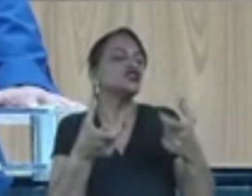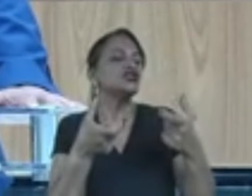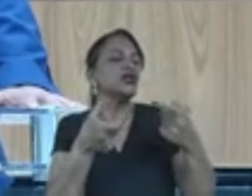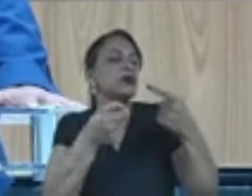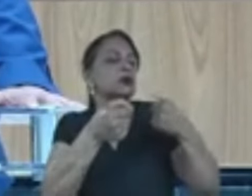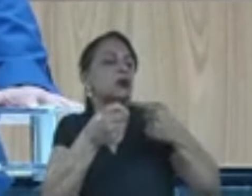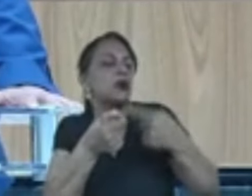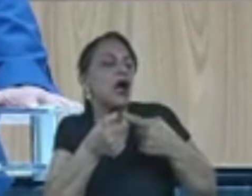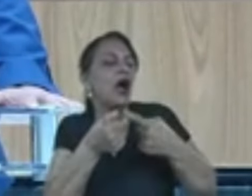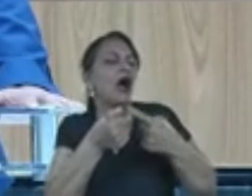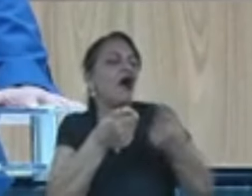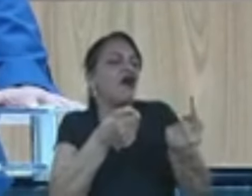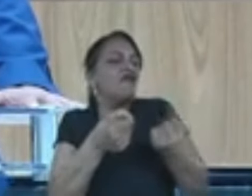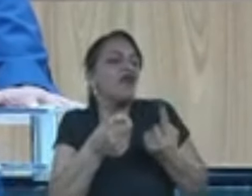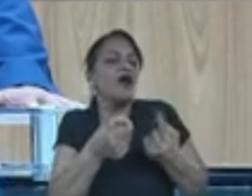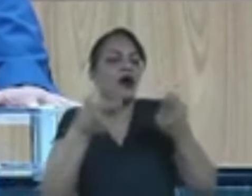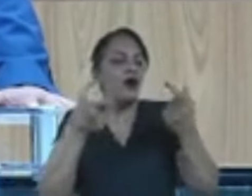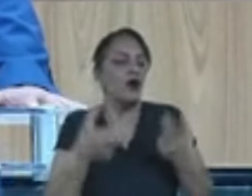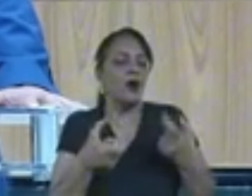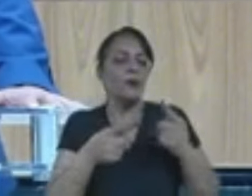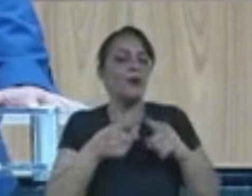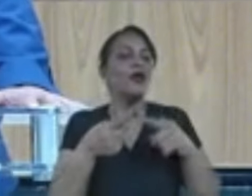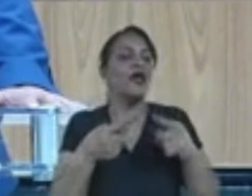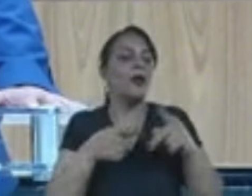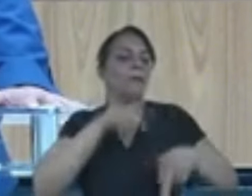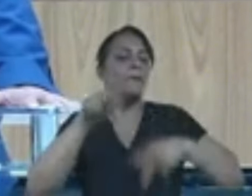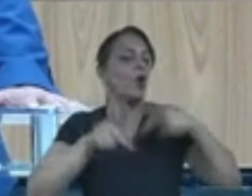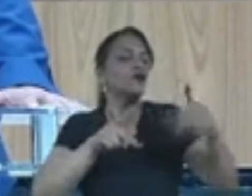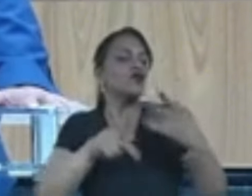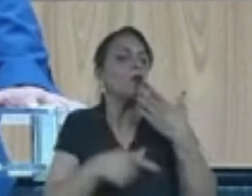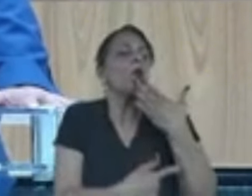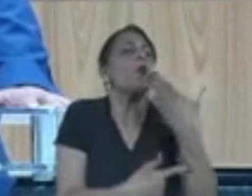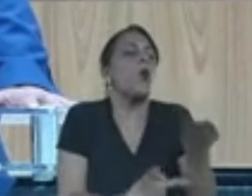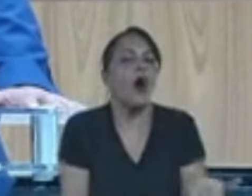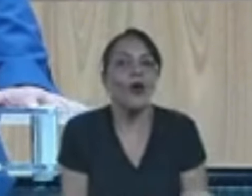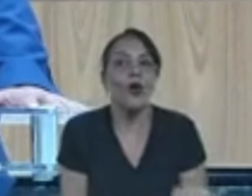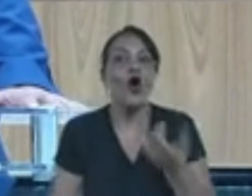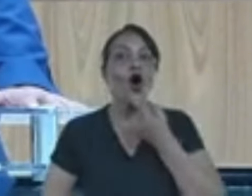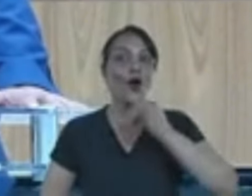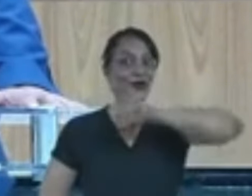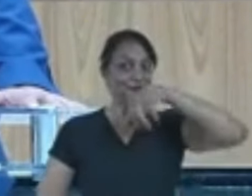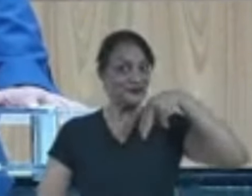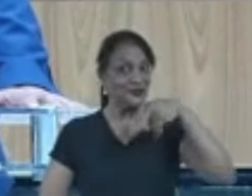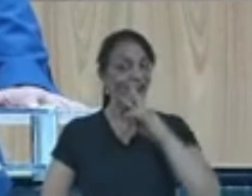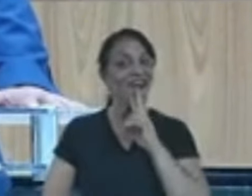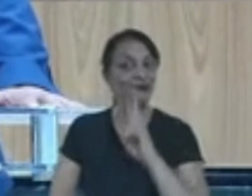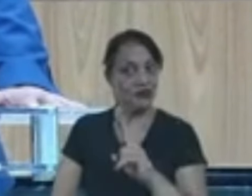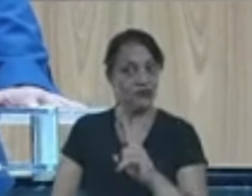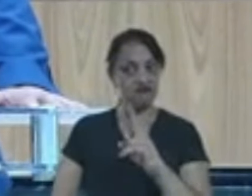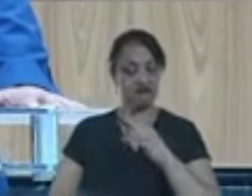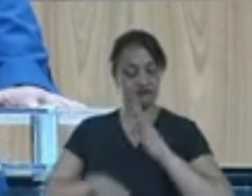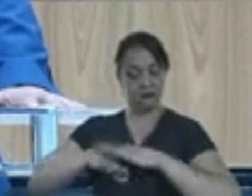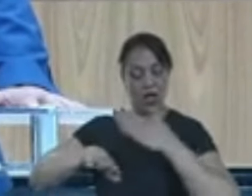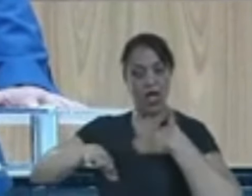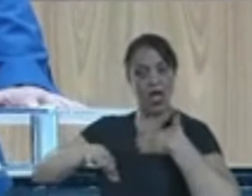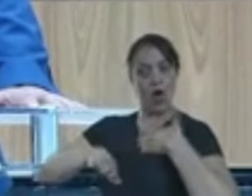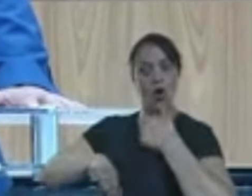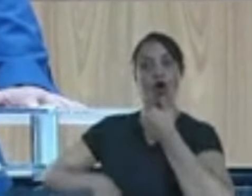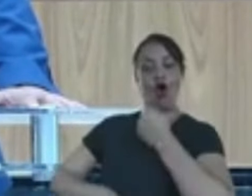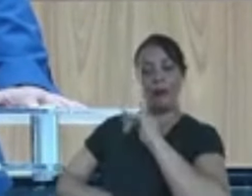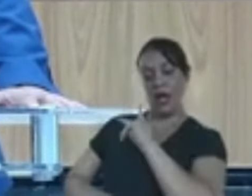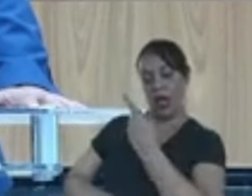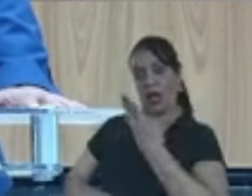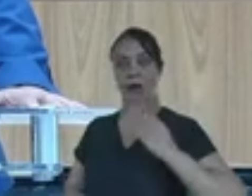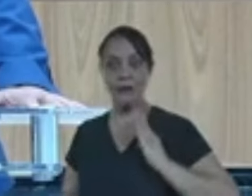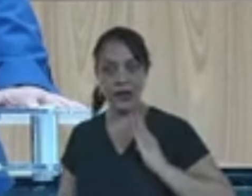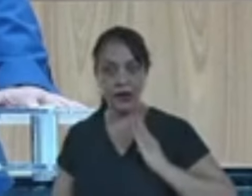sua terra? E de que povo você é? Jonas respondeu: eu sou hebreu e